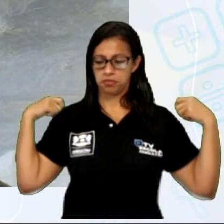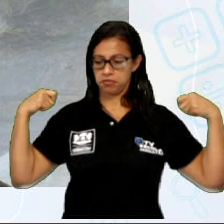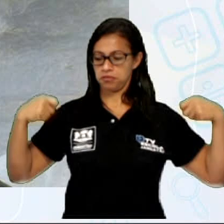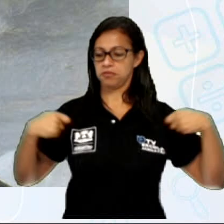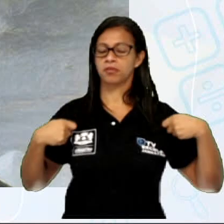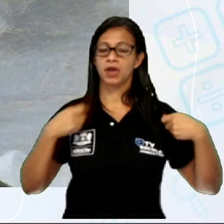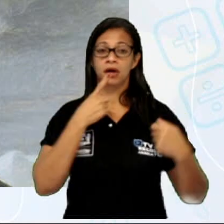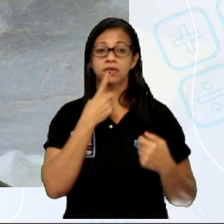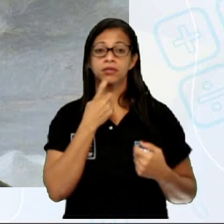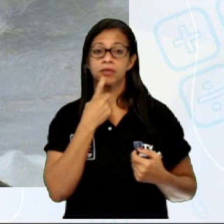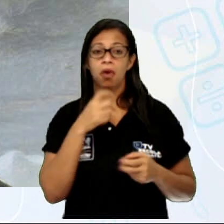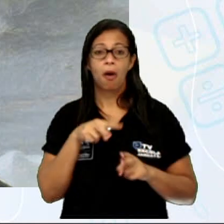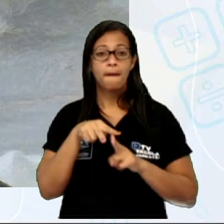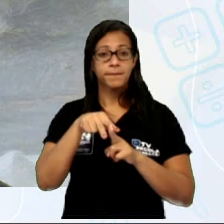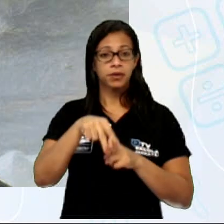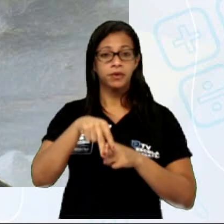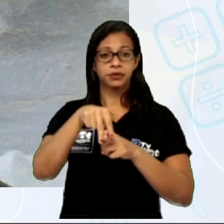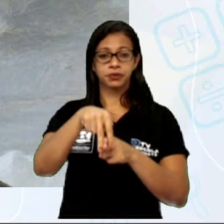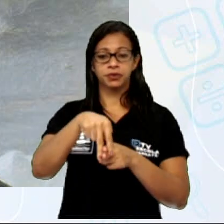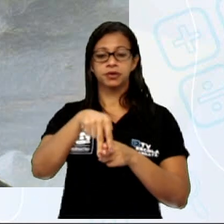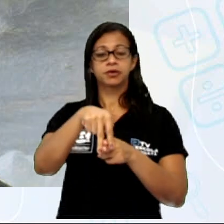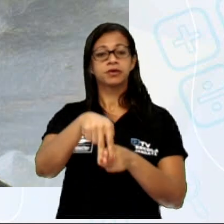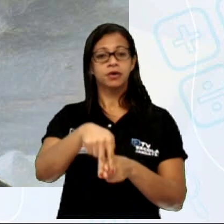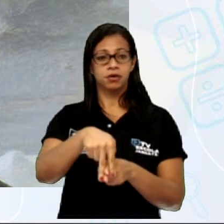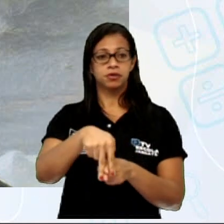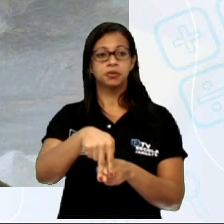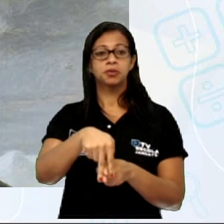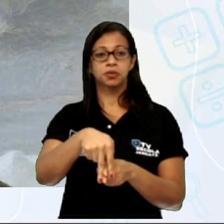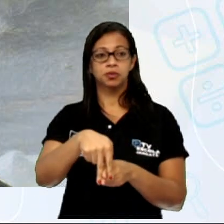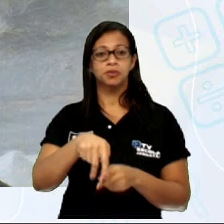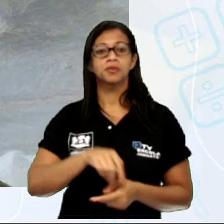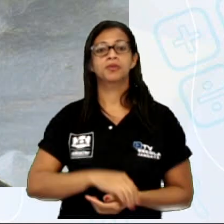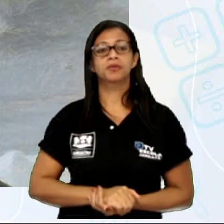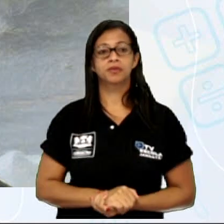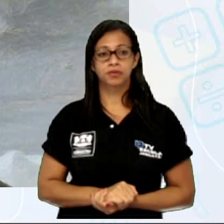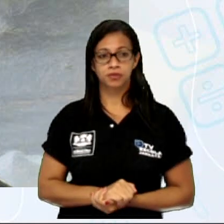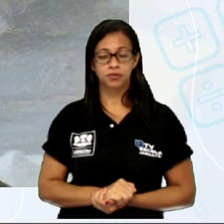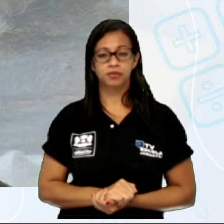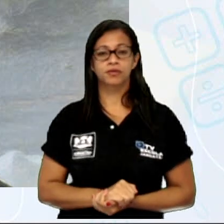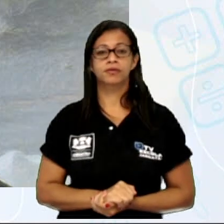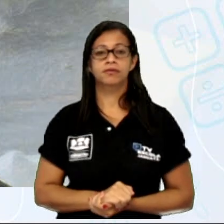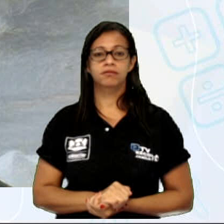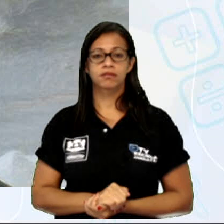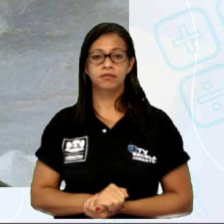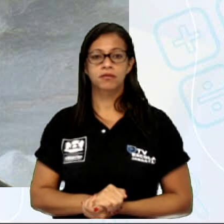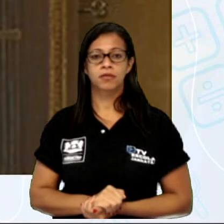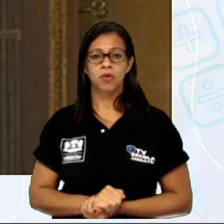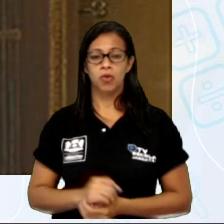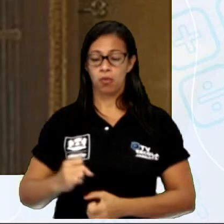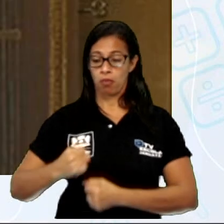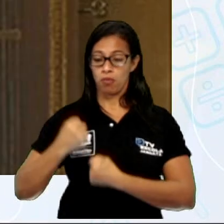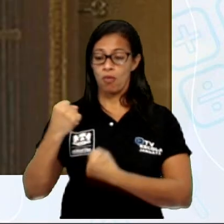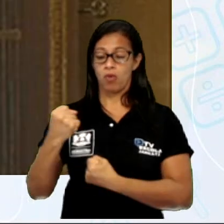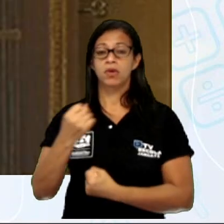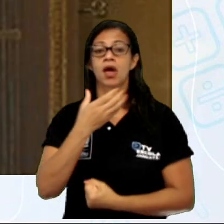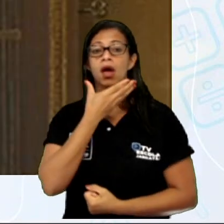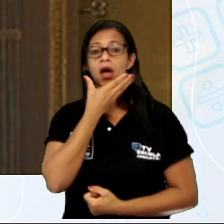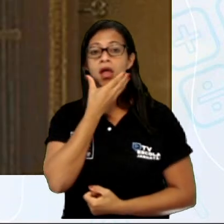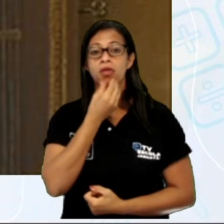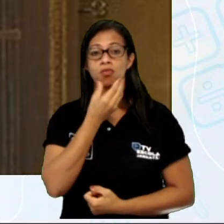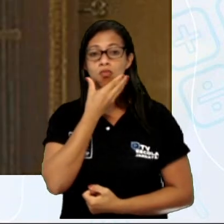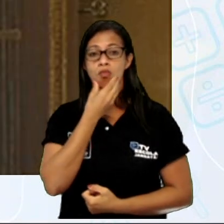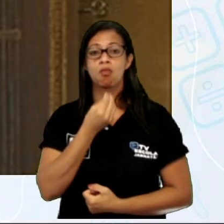seu cavalo. Vejam, né? Toda a oponência de um homem, de um grande guerreiro que a gente vai